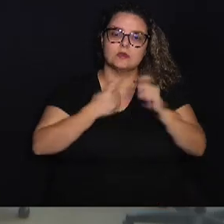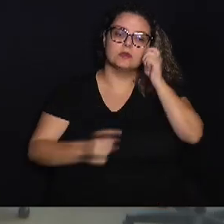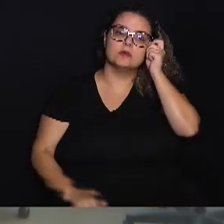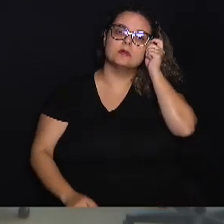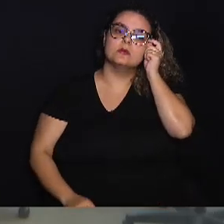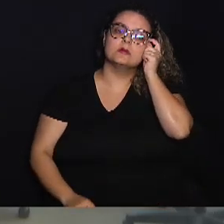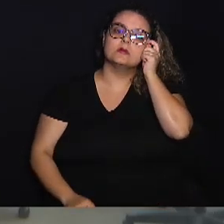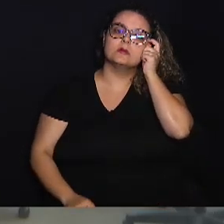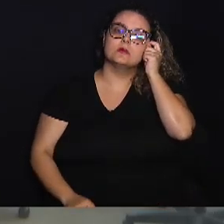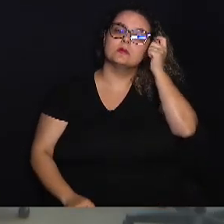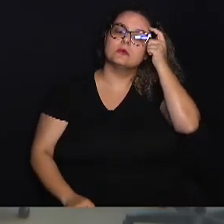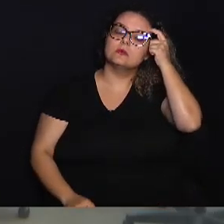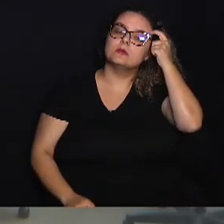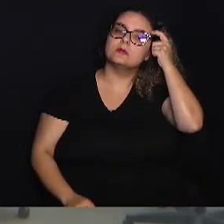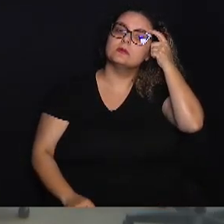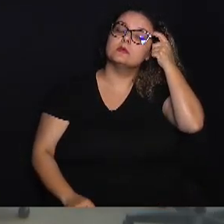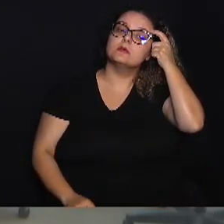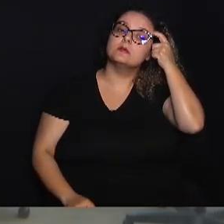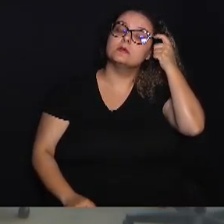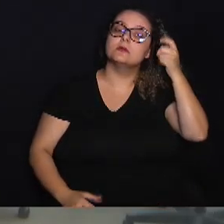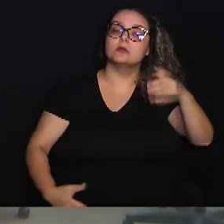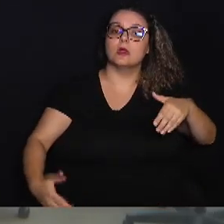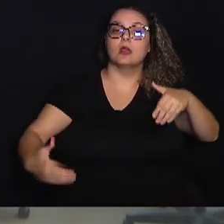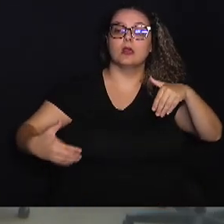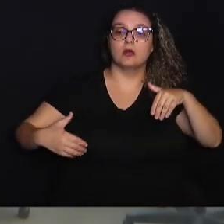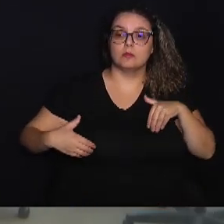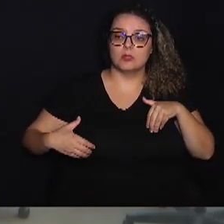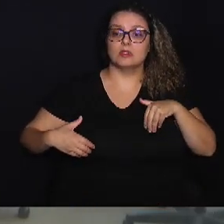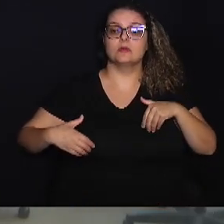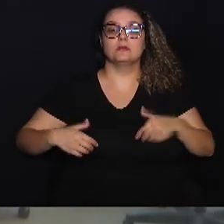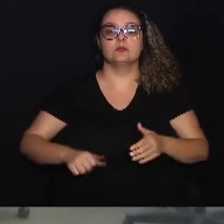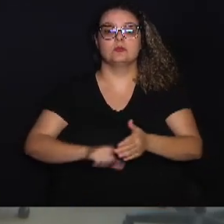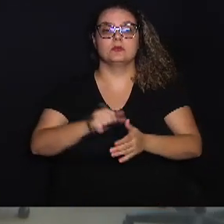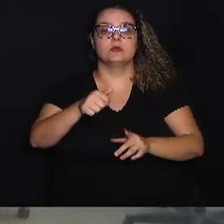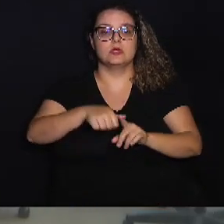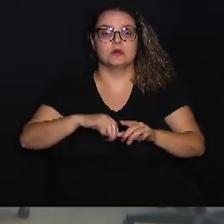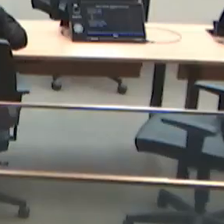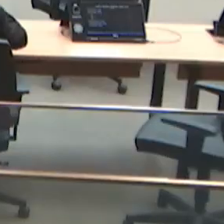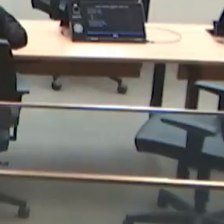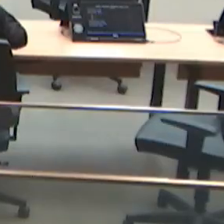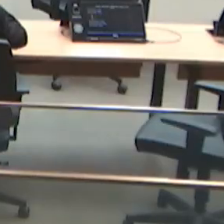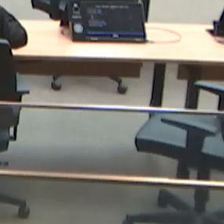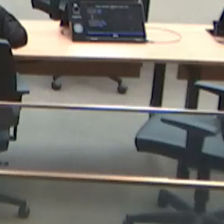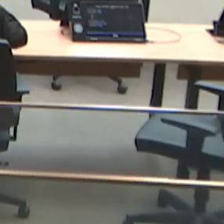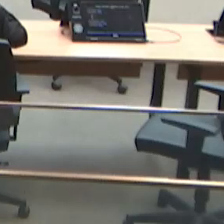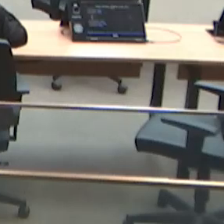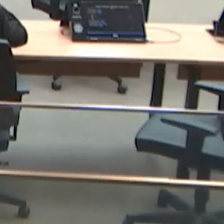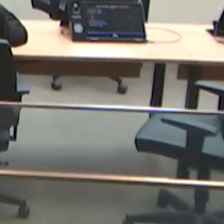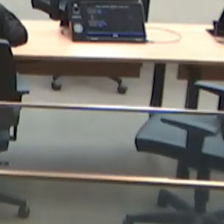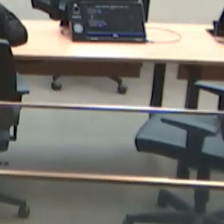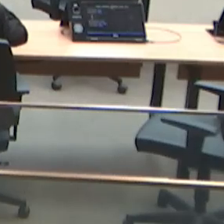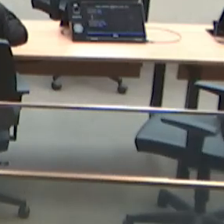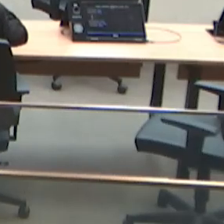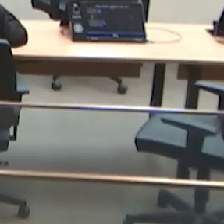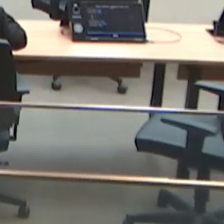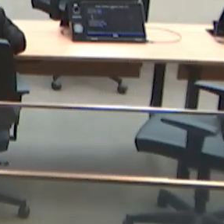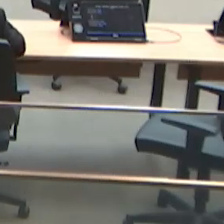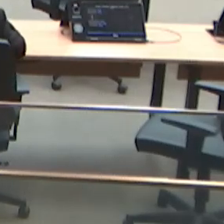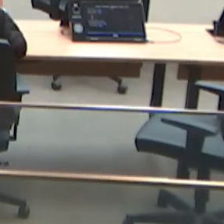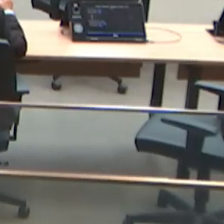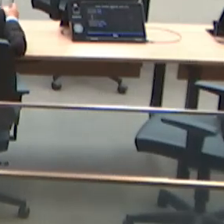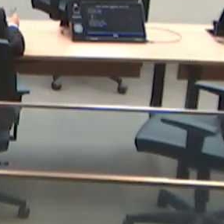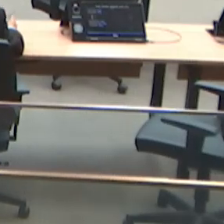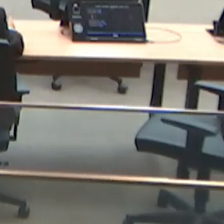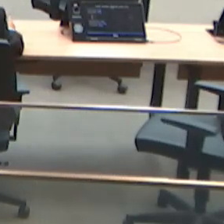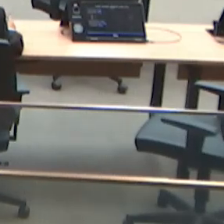posse no dia primeiro de Janeiro do ano que vem final de semana tem agenda cultural aqui na TV